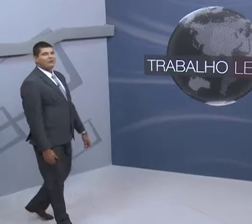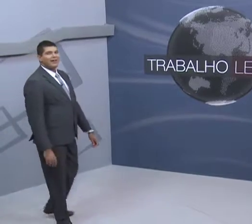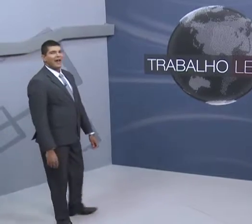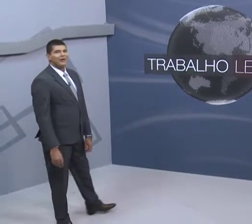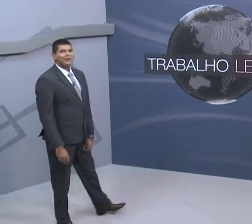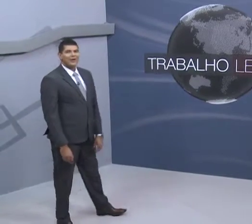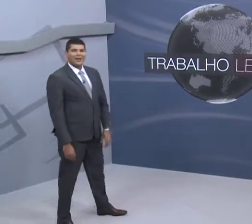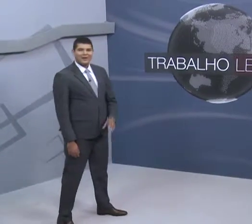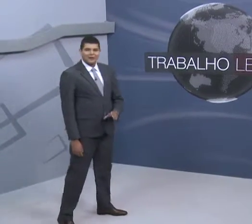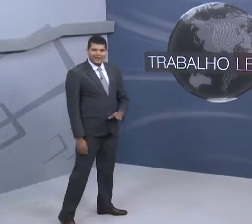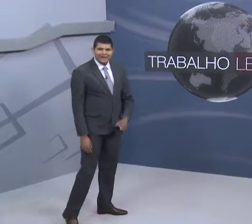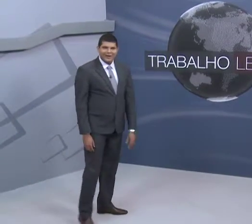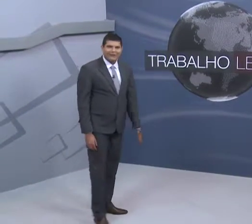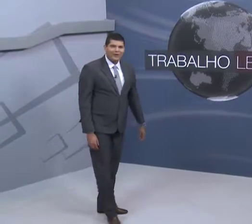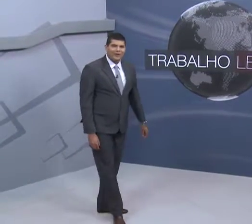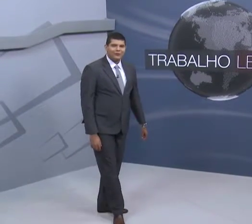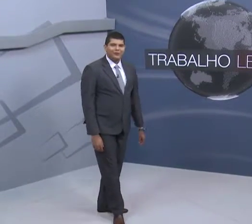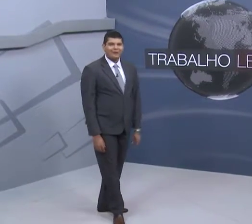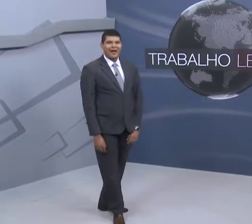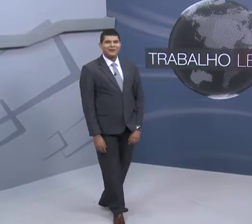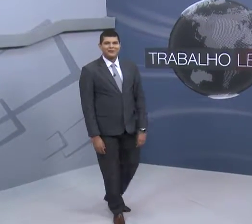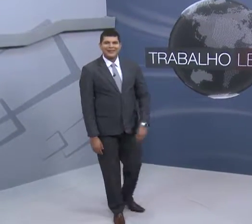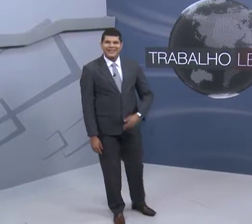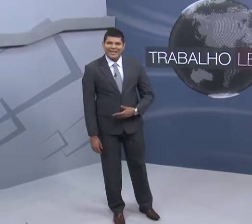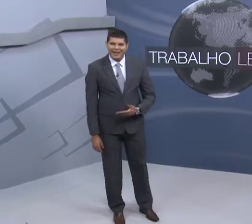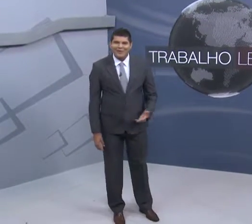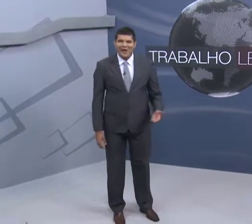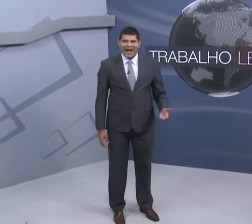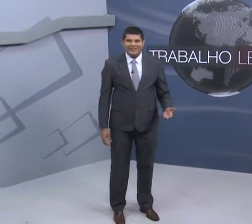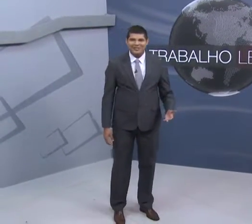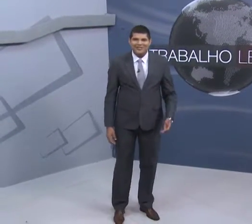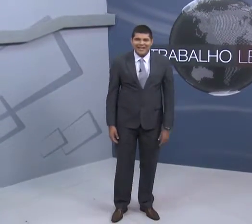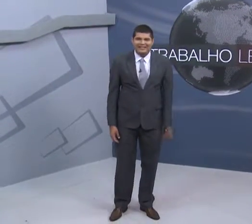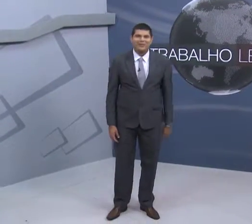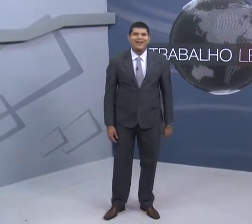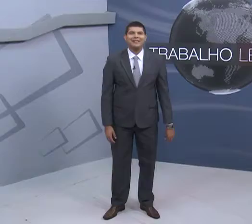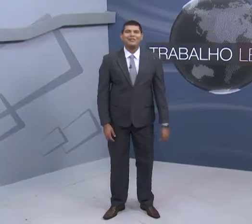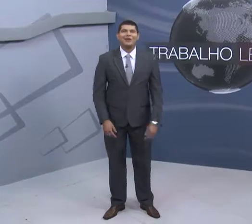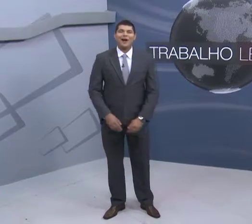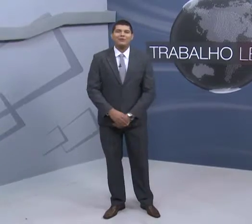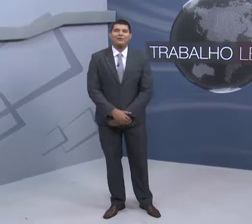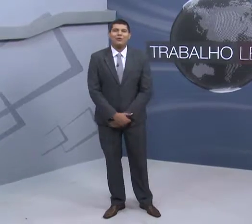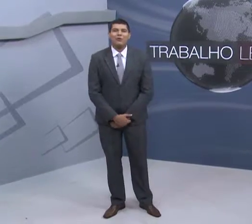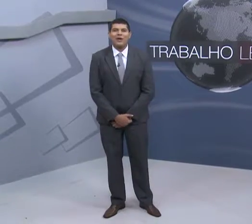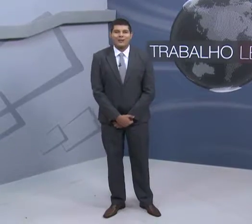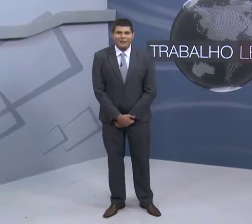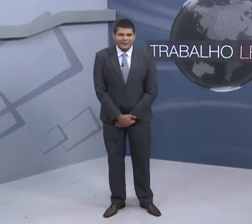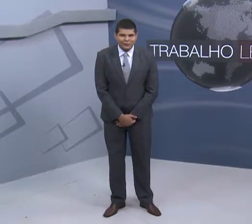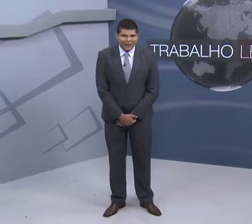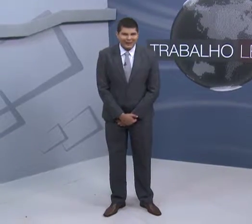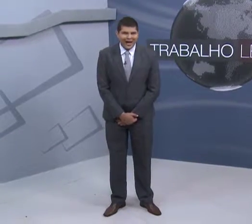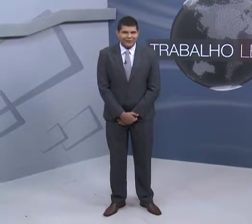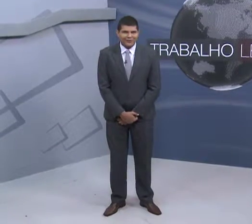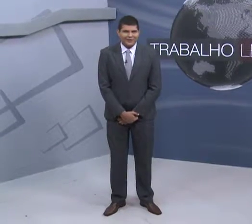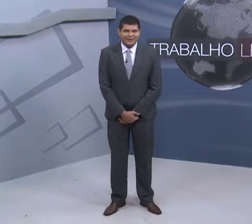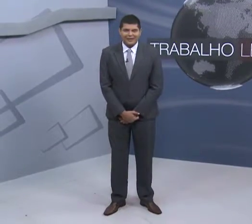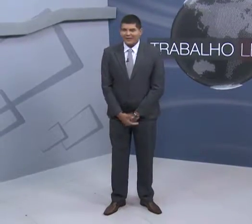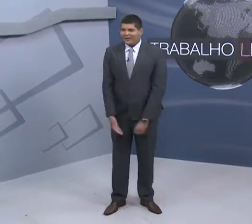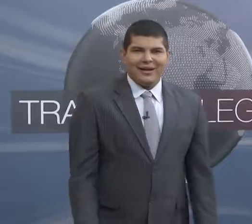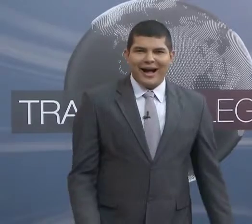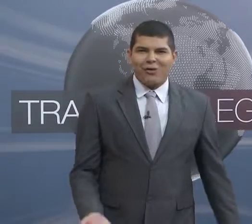O Trabalho Legal é o programa do Ministério Público do Trabalho em parceria com a Associação Nacional dos Procuradores do